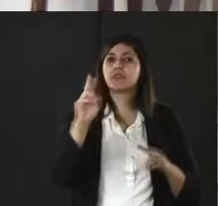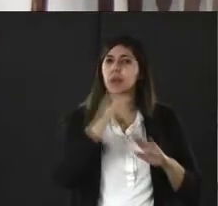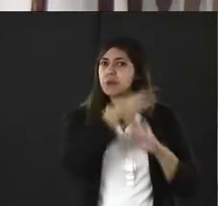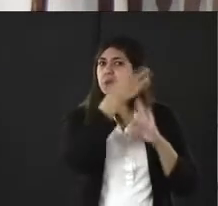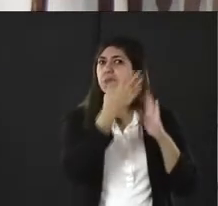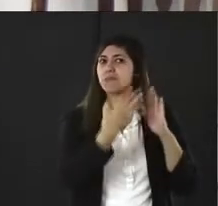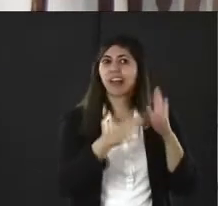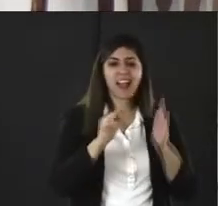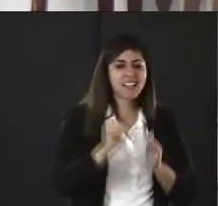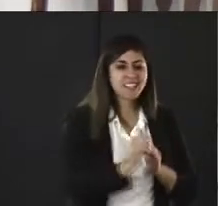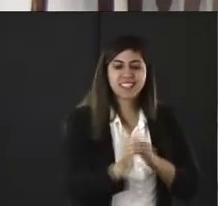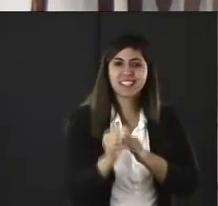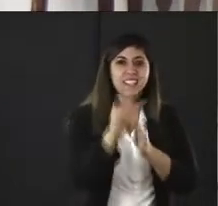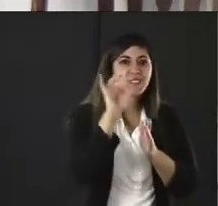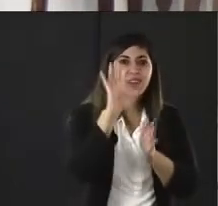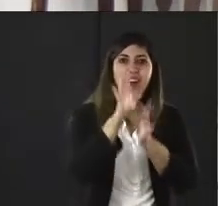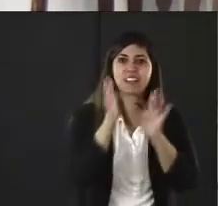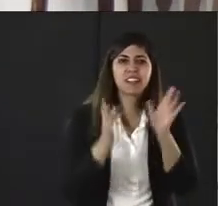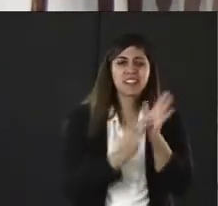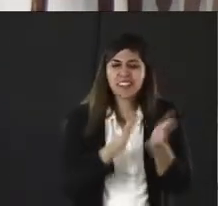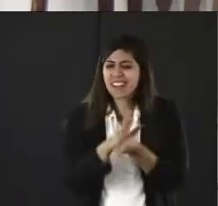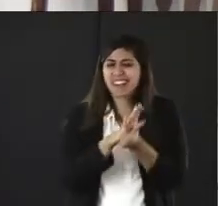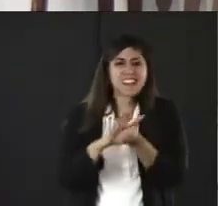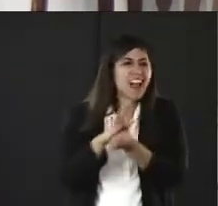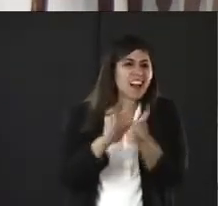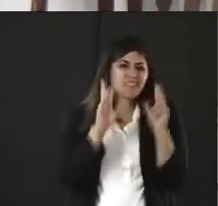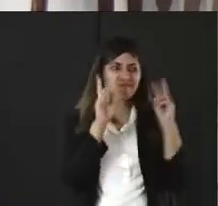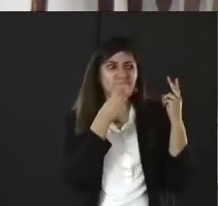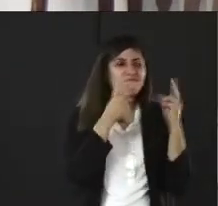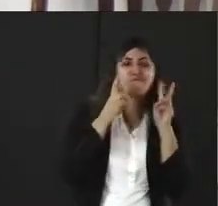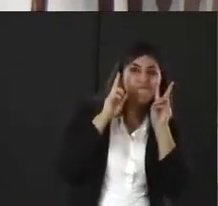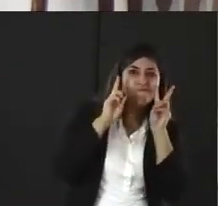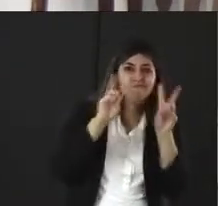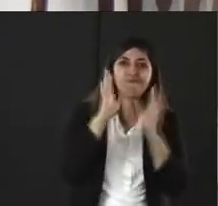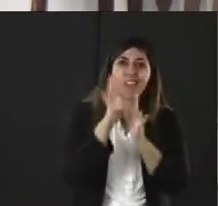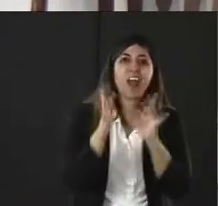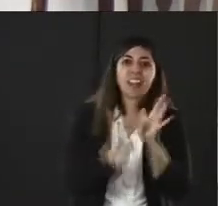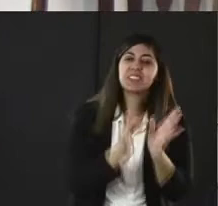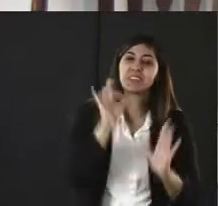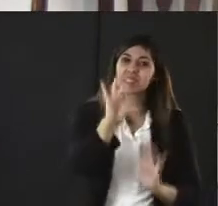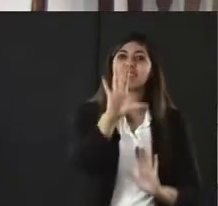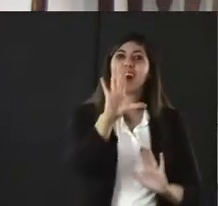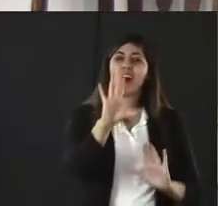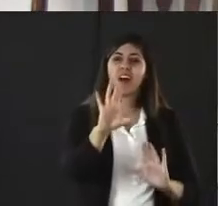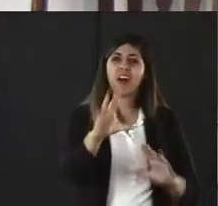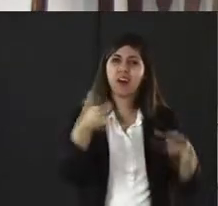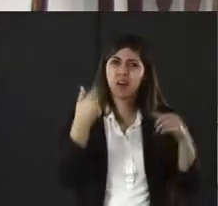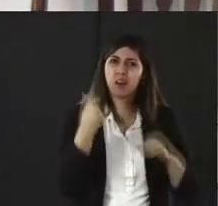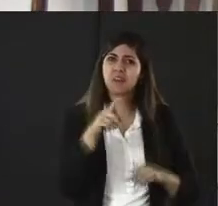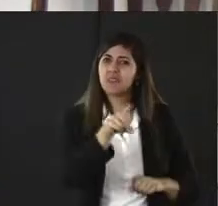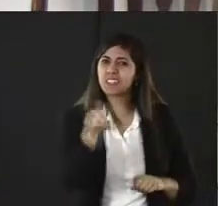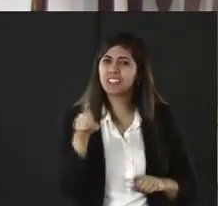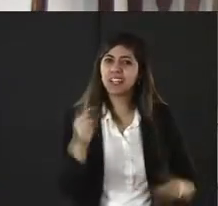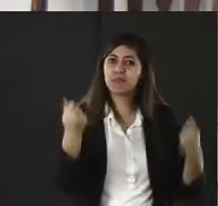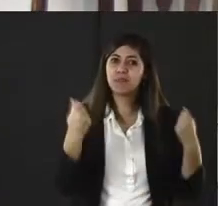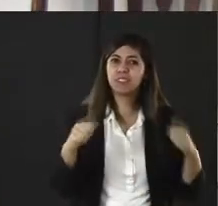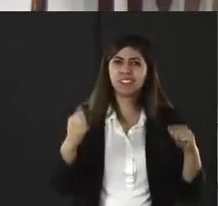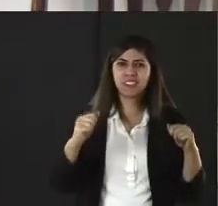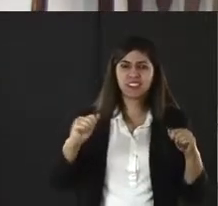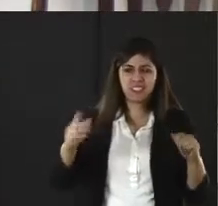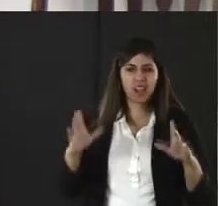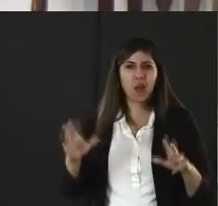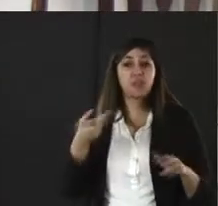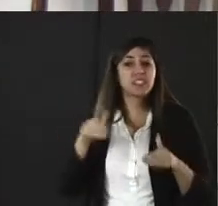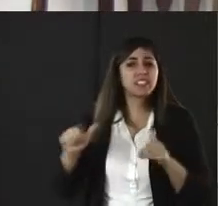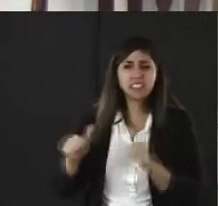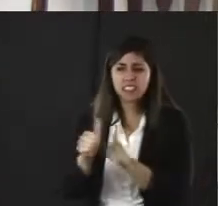a reli e nada mais era isso que jesus estava dizendo vocês precisam deixar aquilo que vocês têm seguido